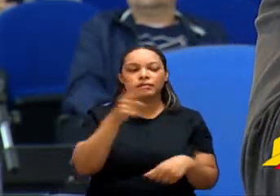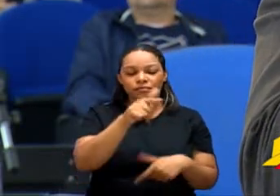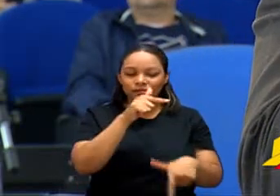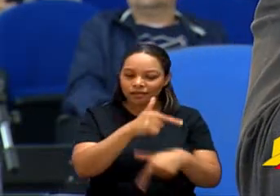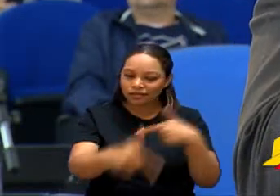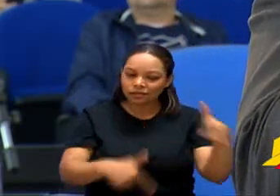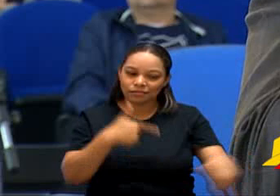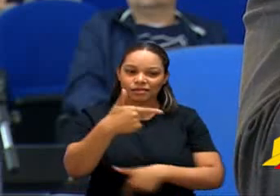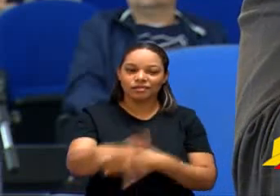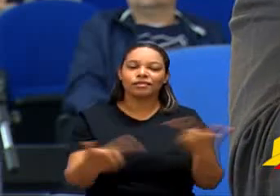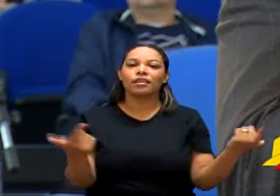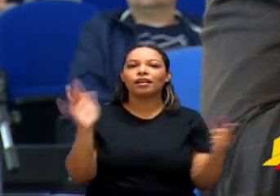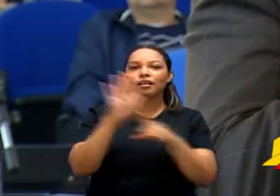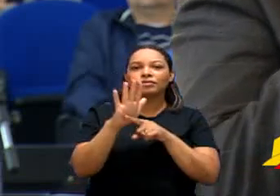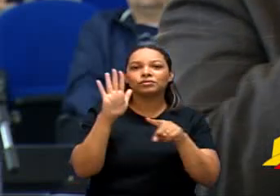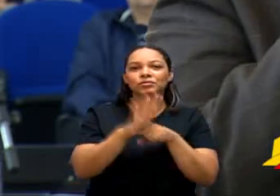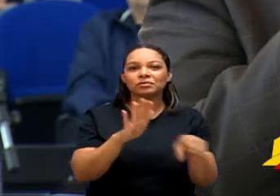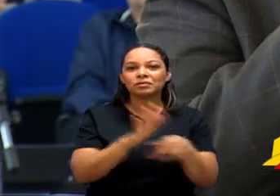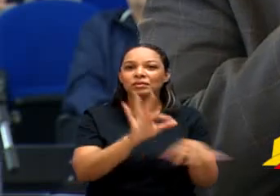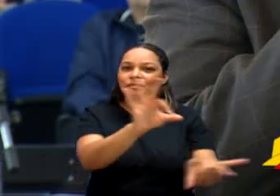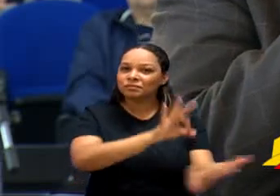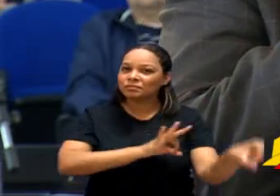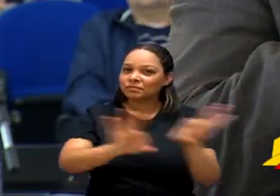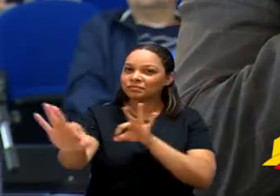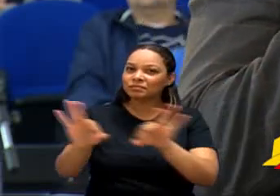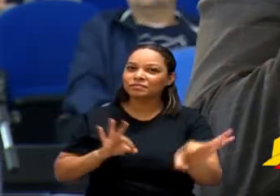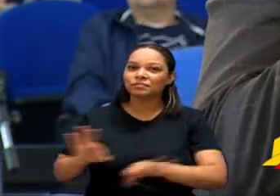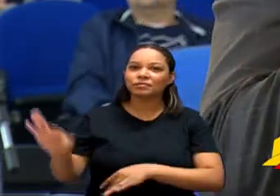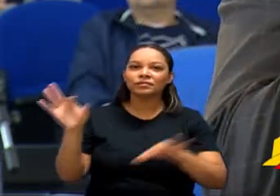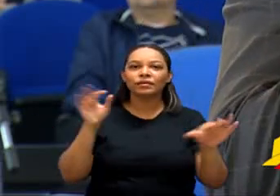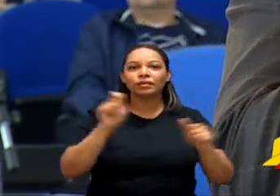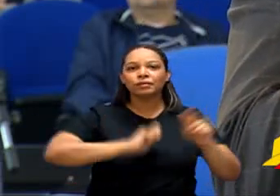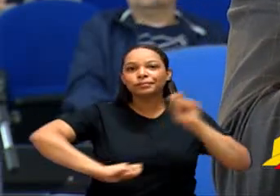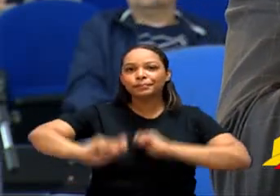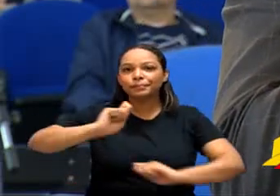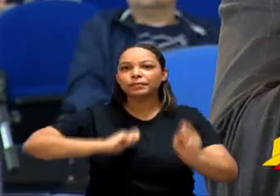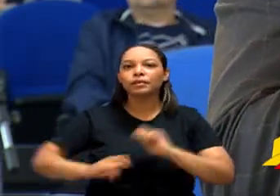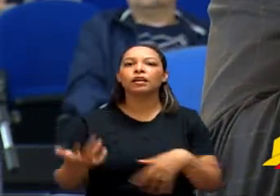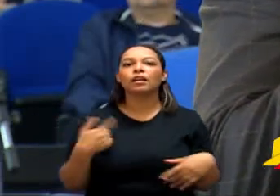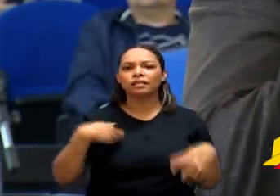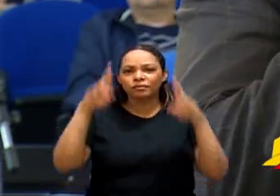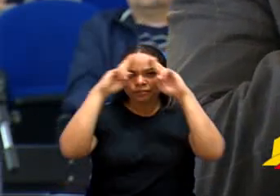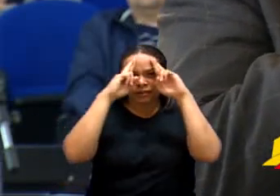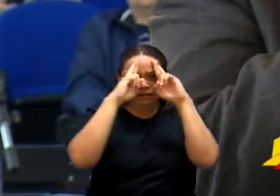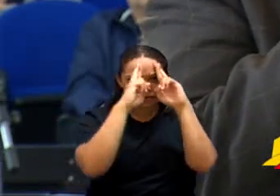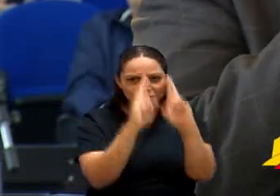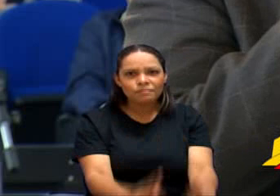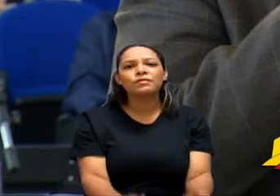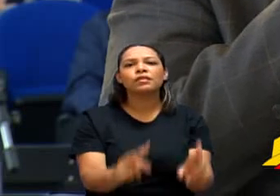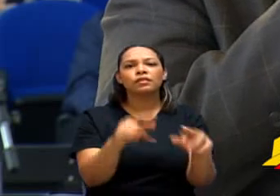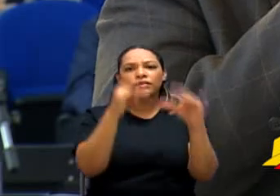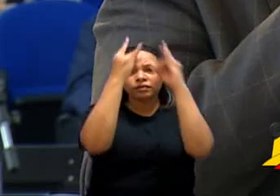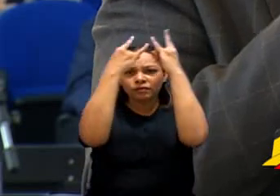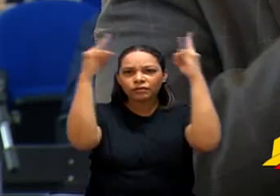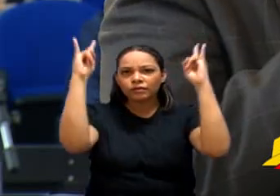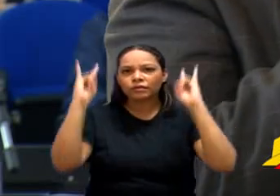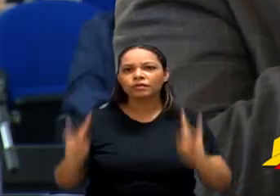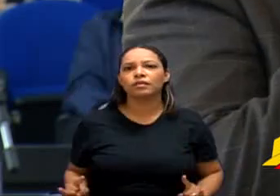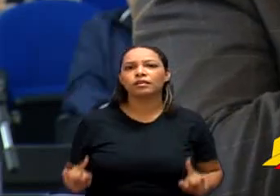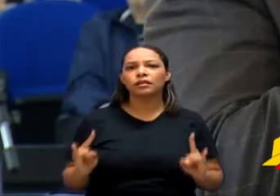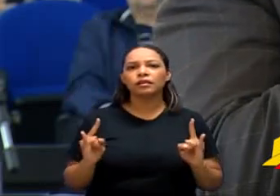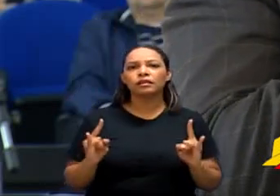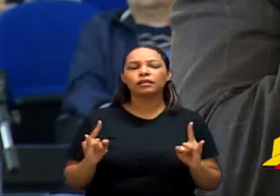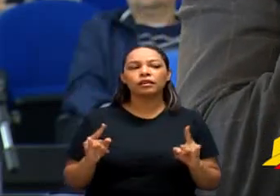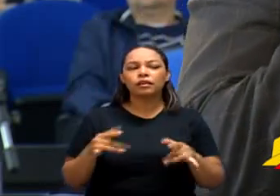sua banca, colocam lá tudo organizado. Então, aqui vai o meu respeito total à feira da barganha, todos os